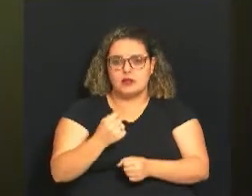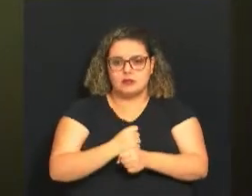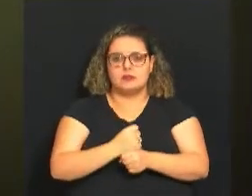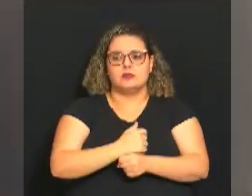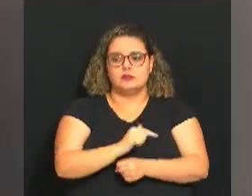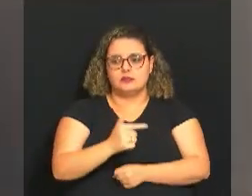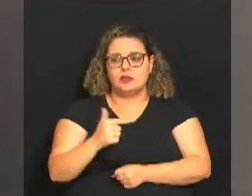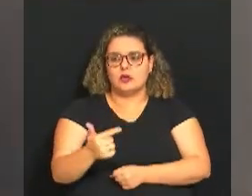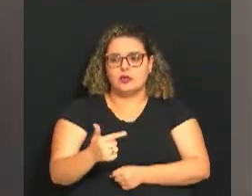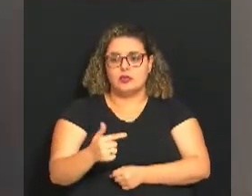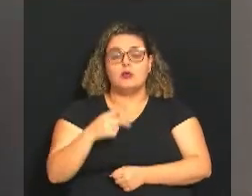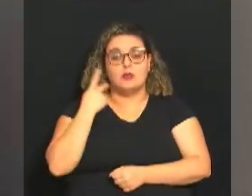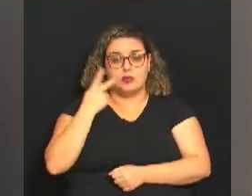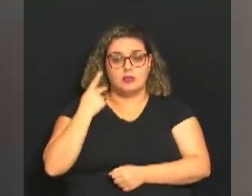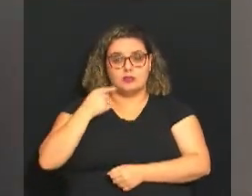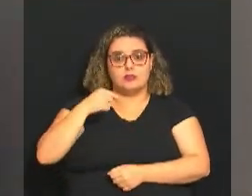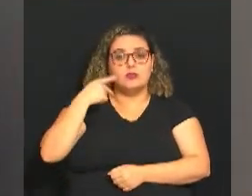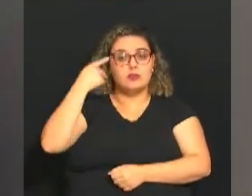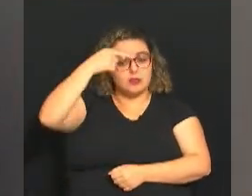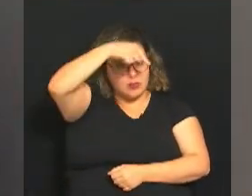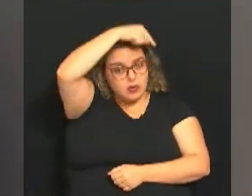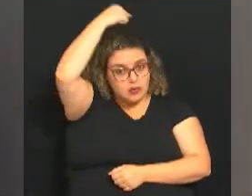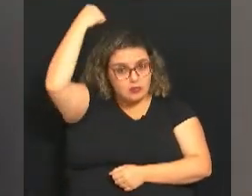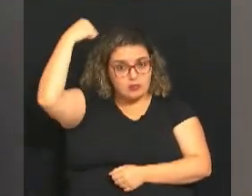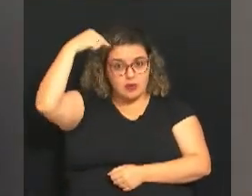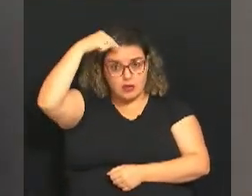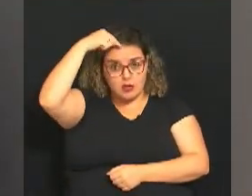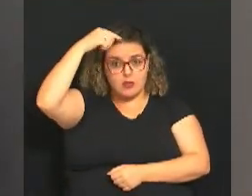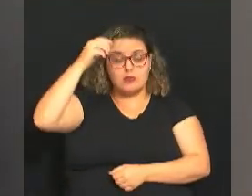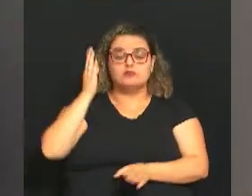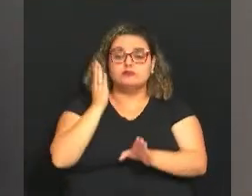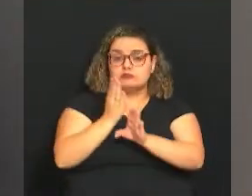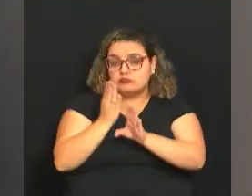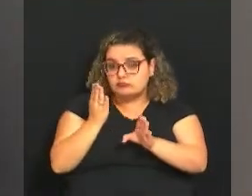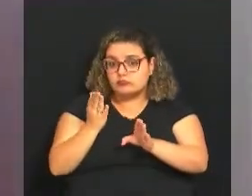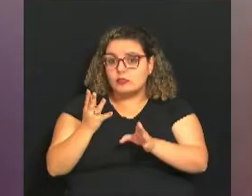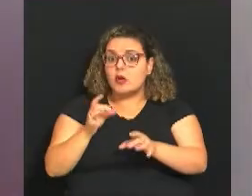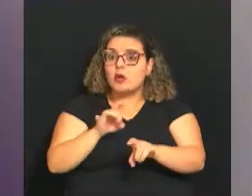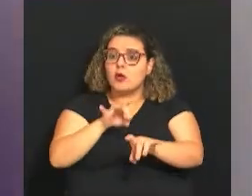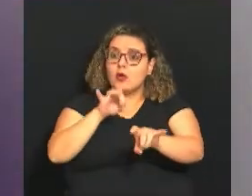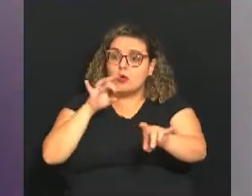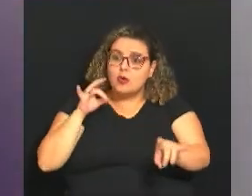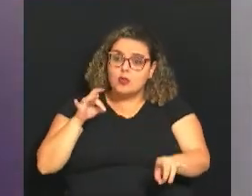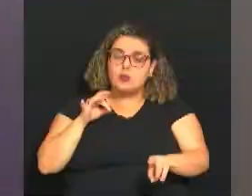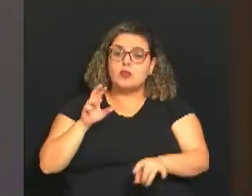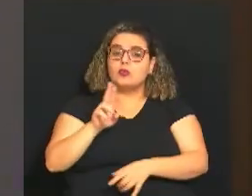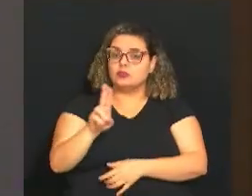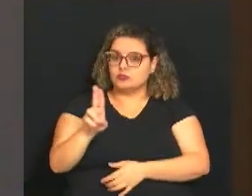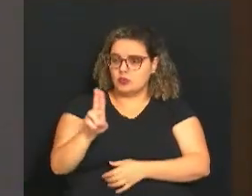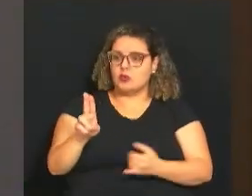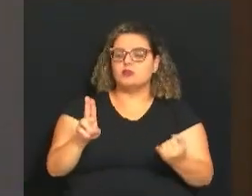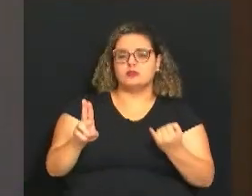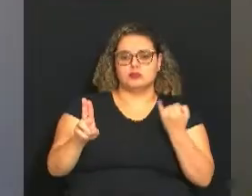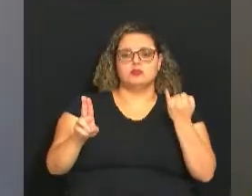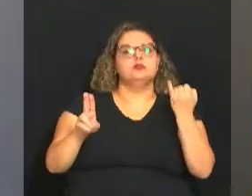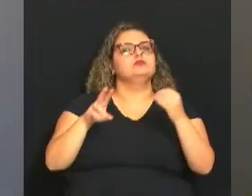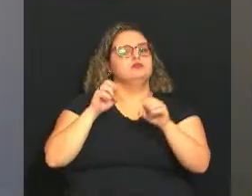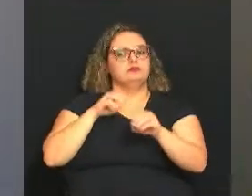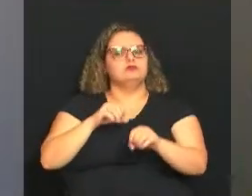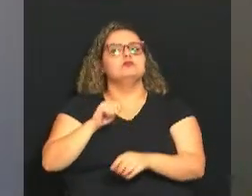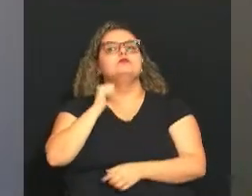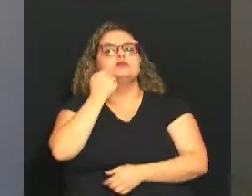Presidida pelo vereador Paulo Gaspar, o encontro recebeu de forma online nomes renomados do ensino, ciência